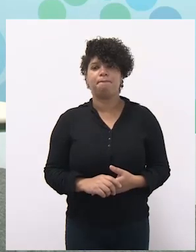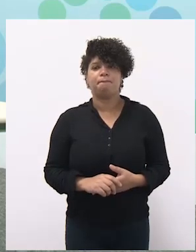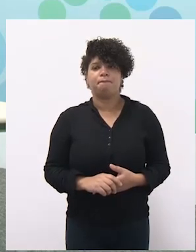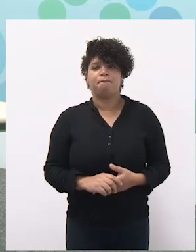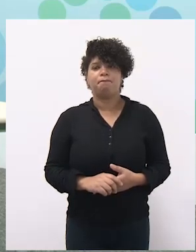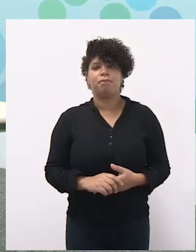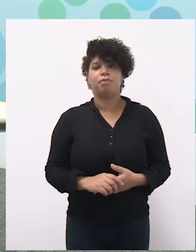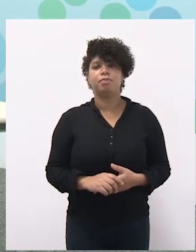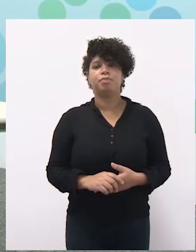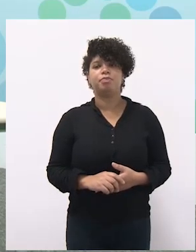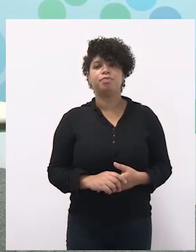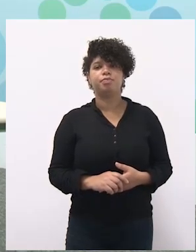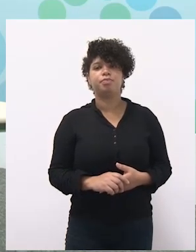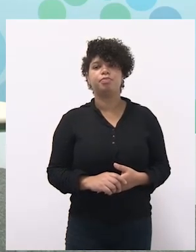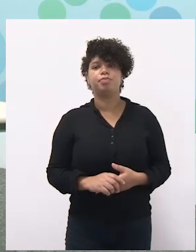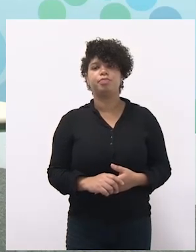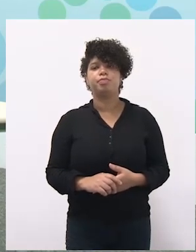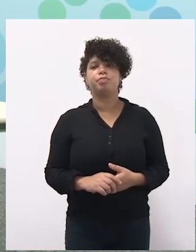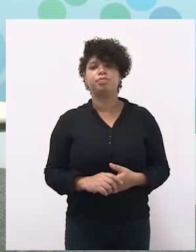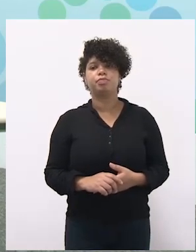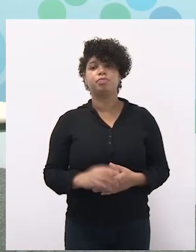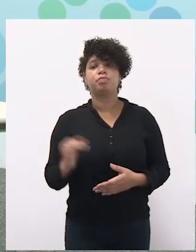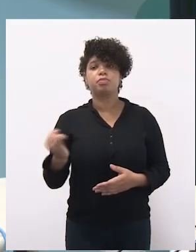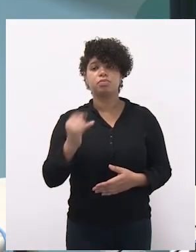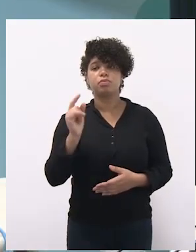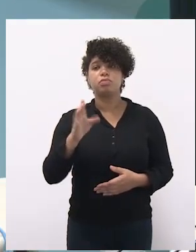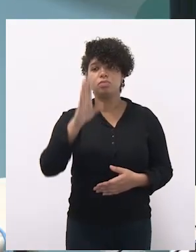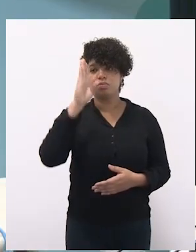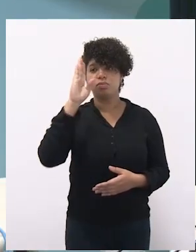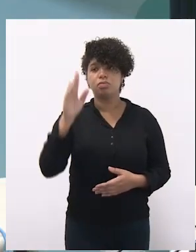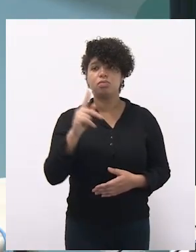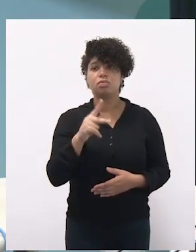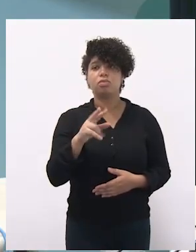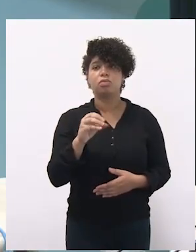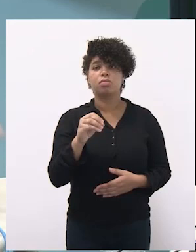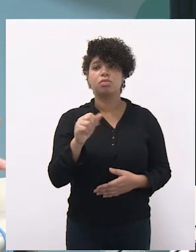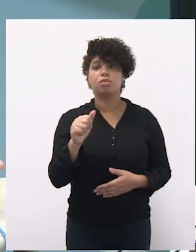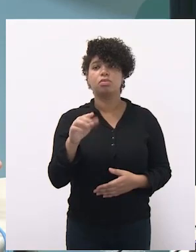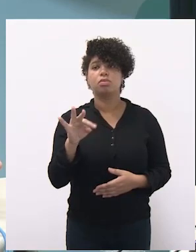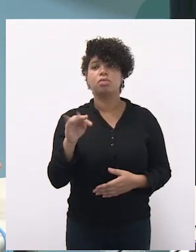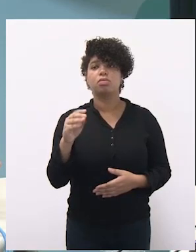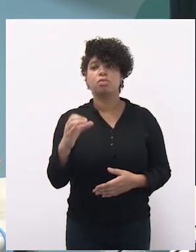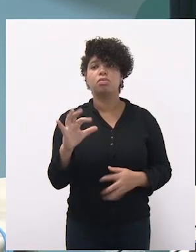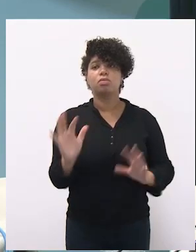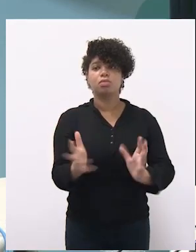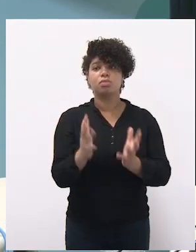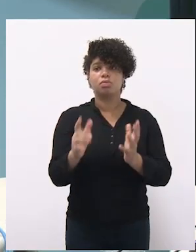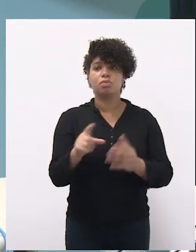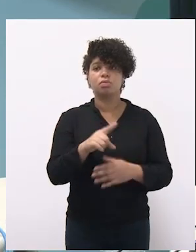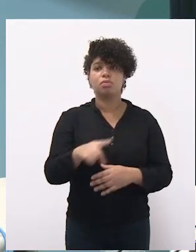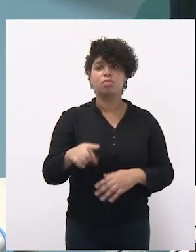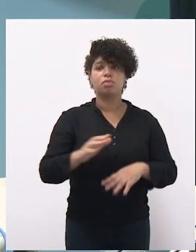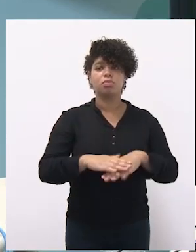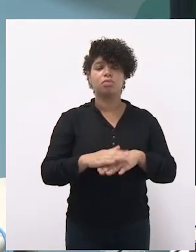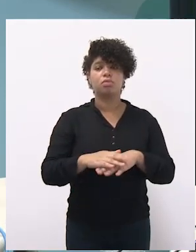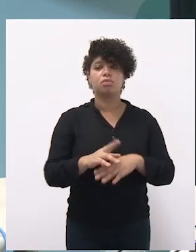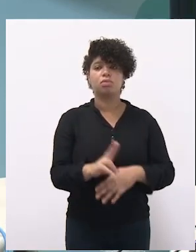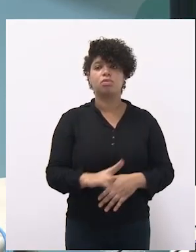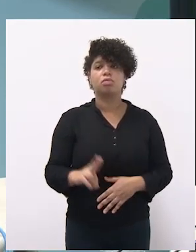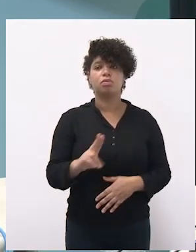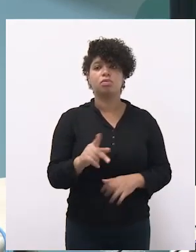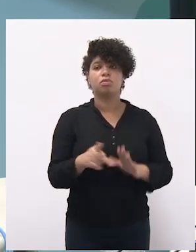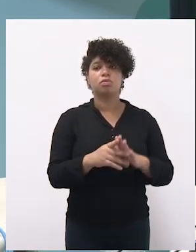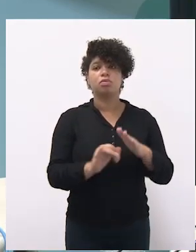né, importantíssimo, na verdade, que principalmente os Proatecs, né, incentivem os alunos a usar o e-mail institucional. Porque se eu enviar